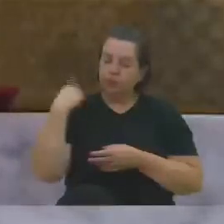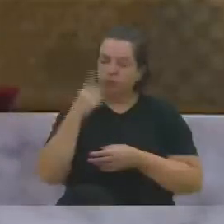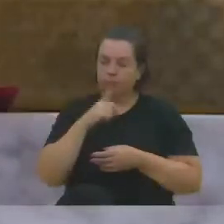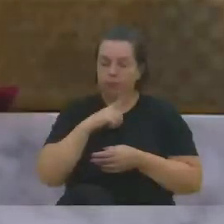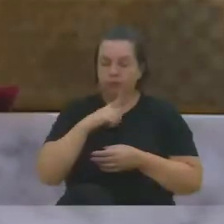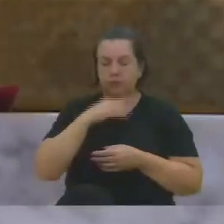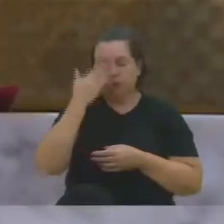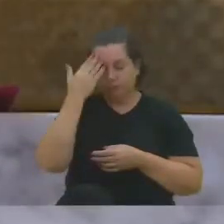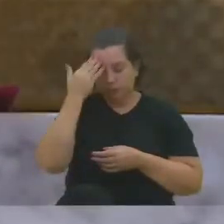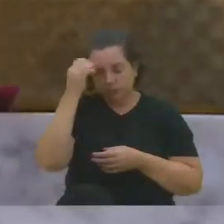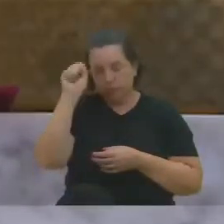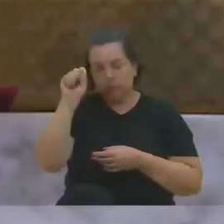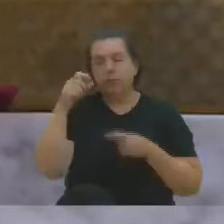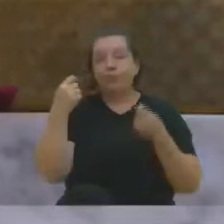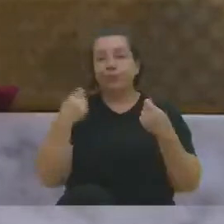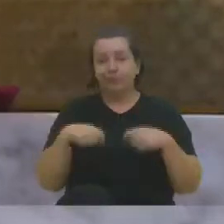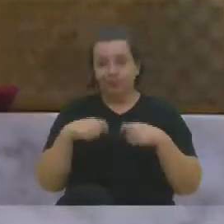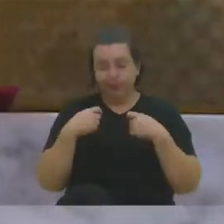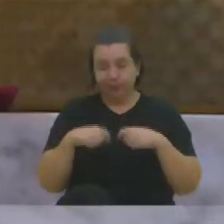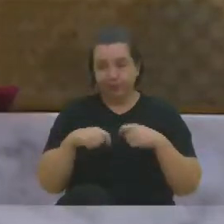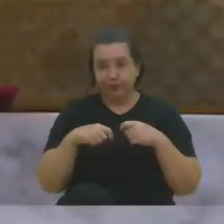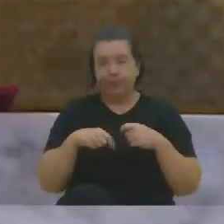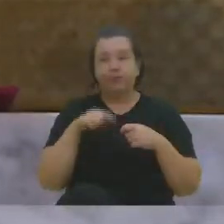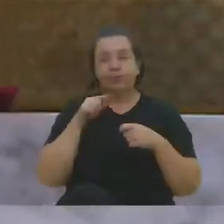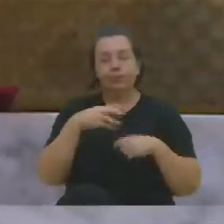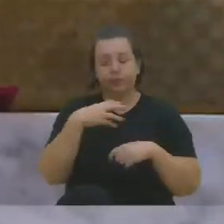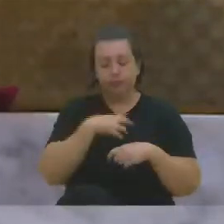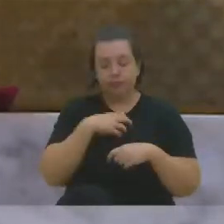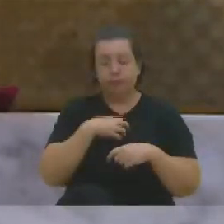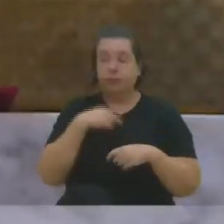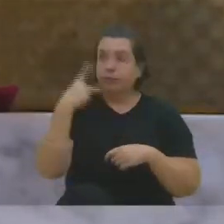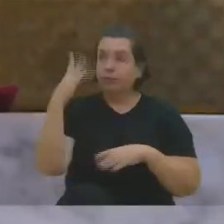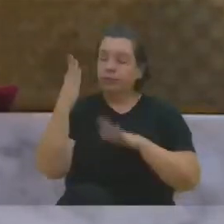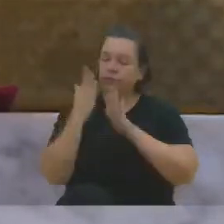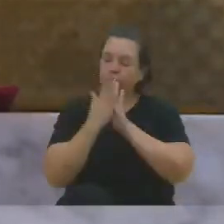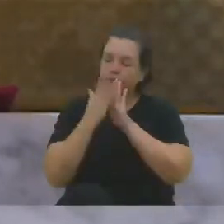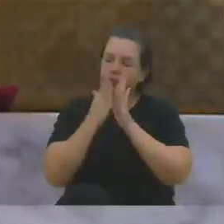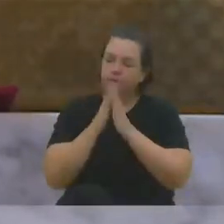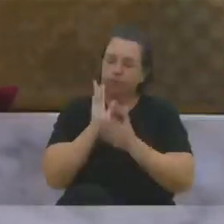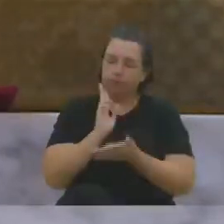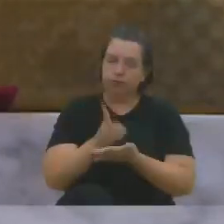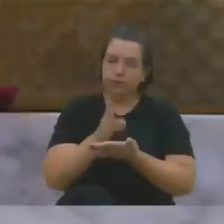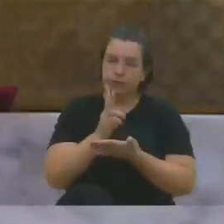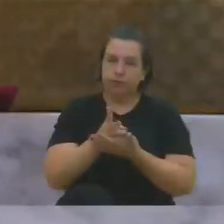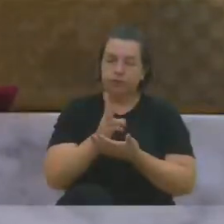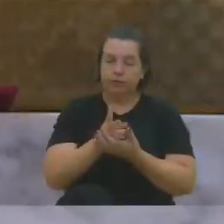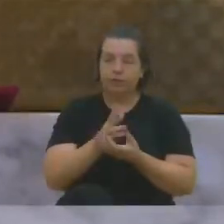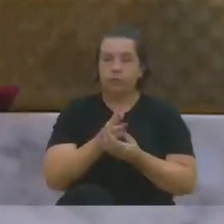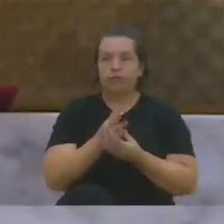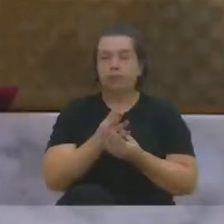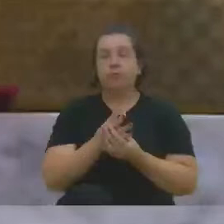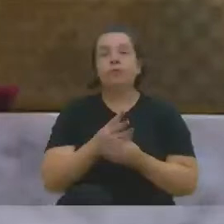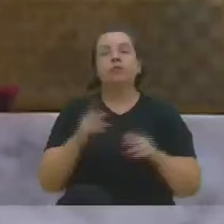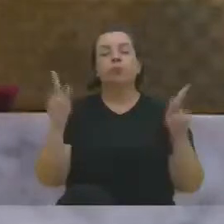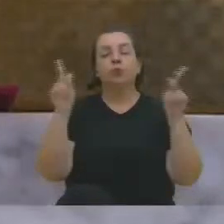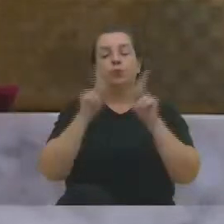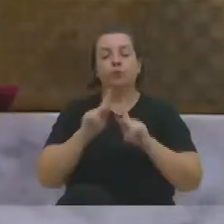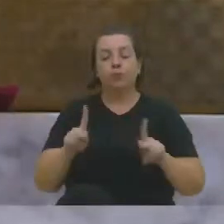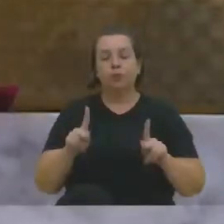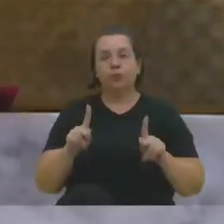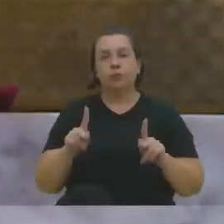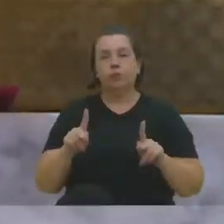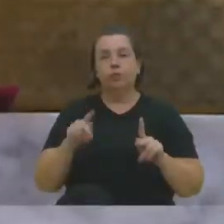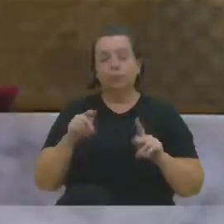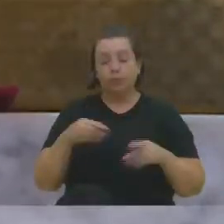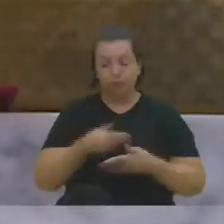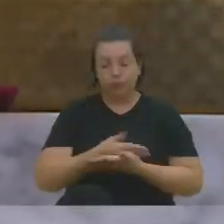a sabedoria necessária para sentir vossa presença constante e a paz que reina em nosso